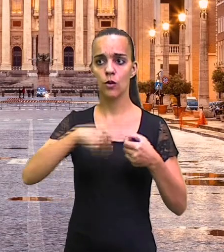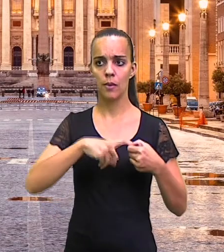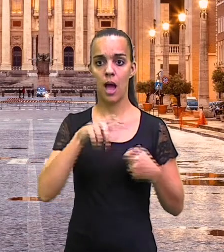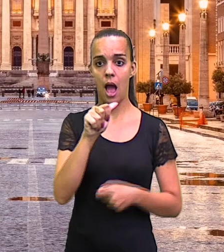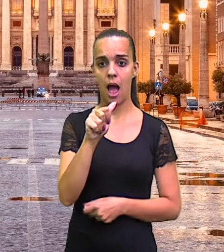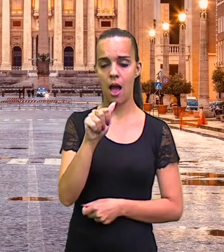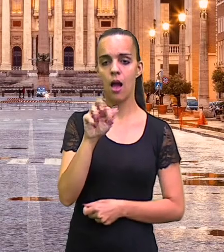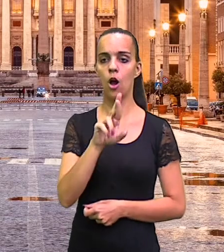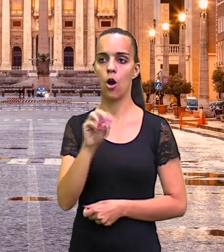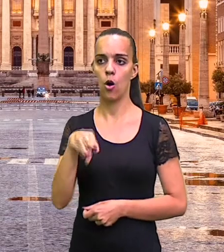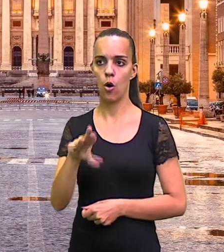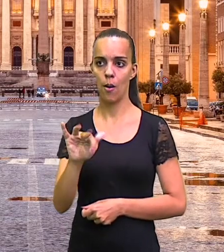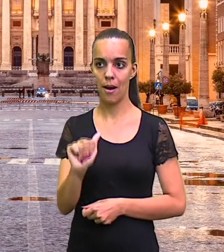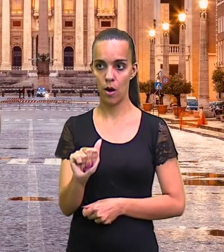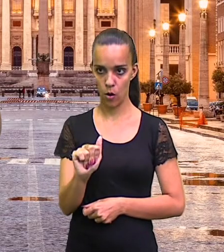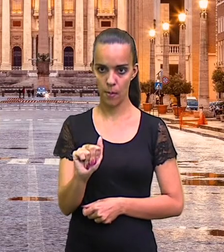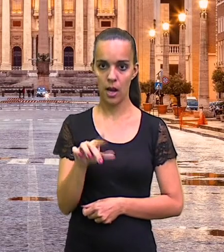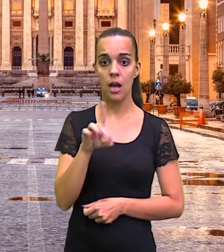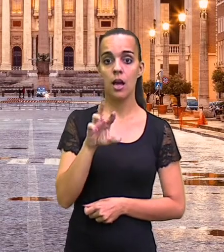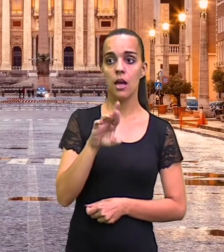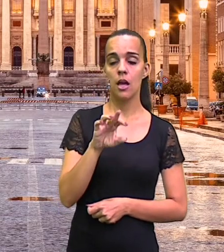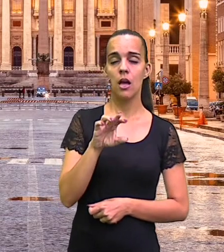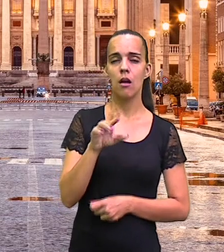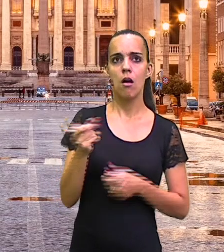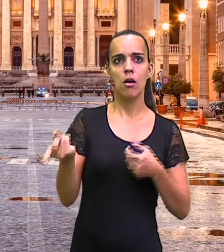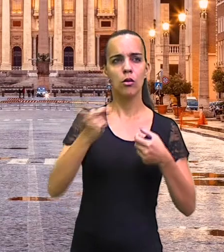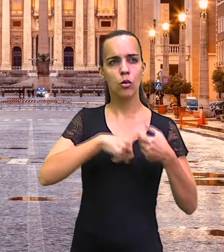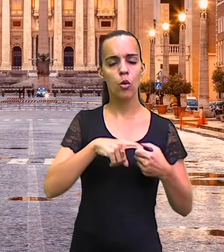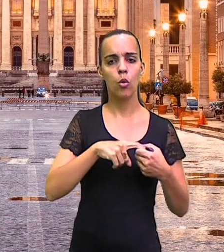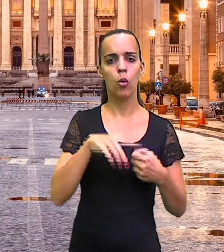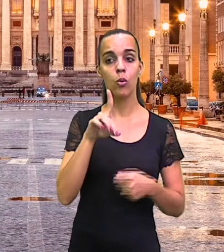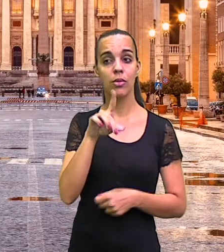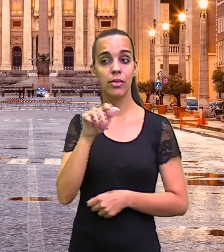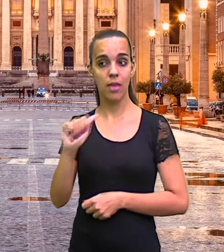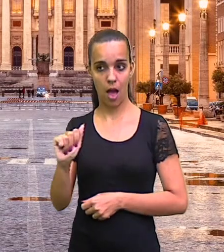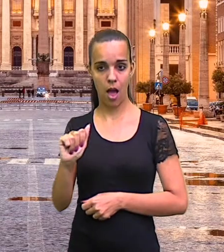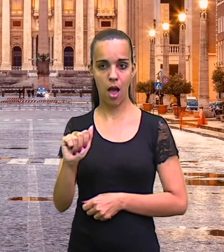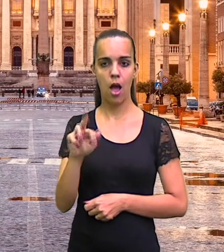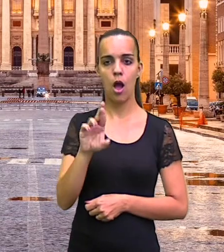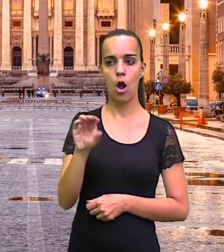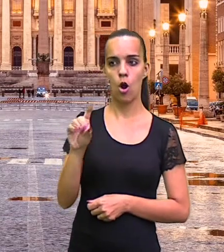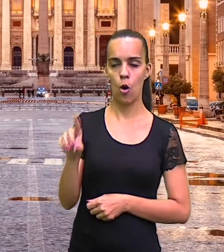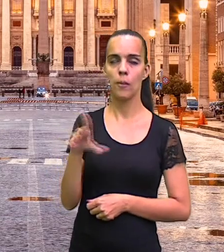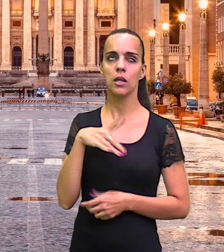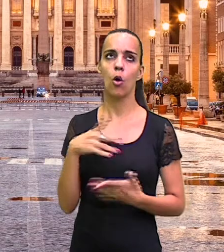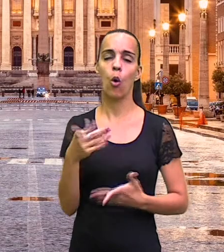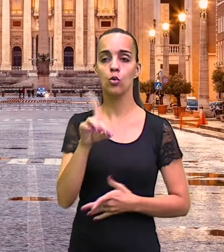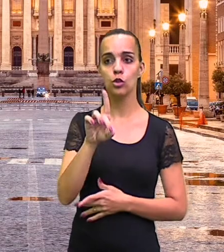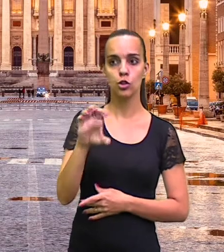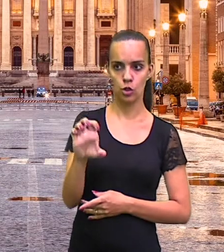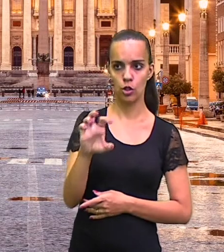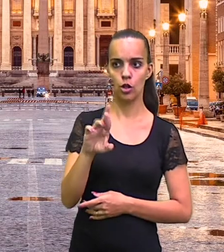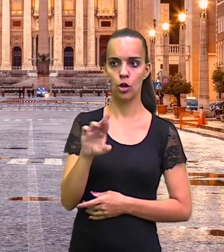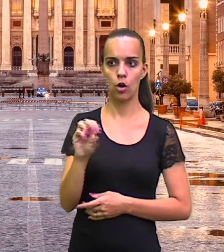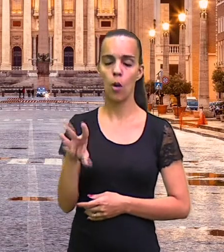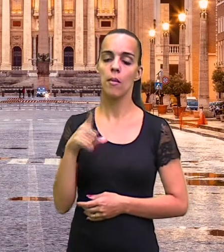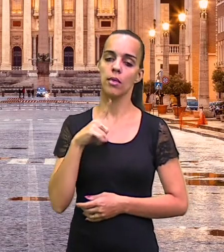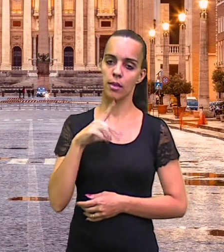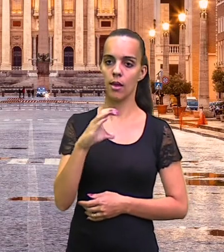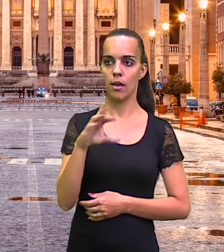a Roma. Retornou da Roma ou retornou de Roma? De Roma. Então, sem